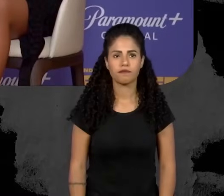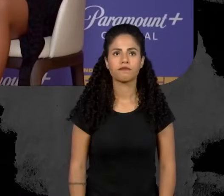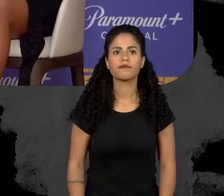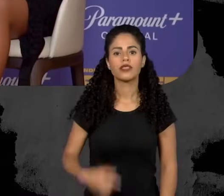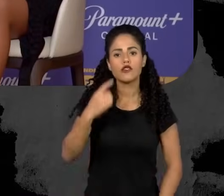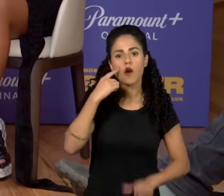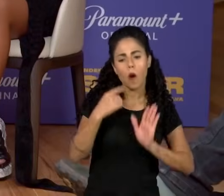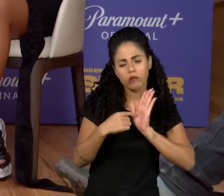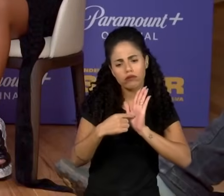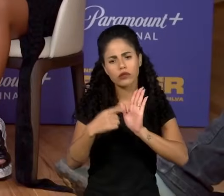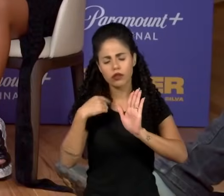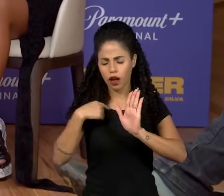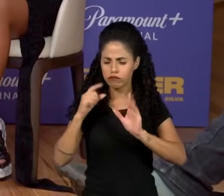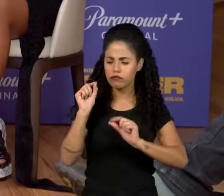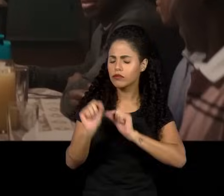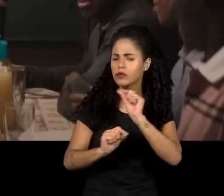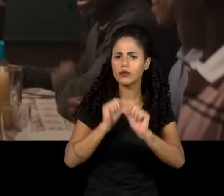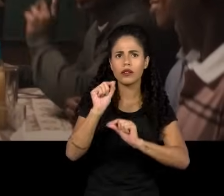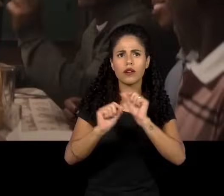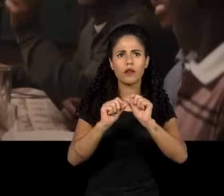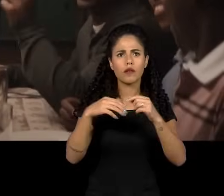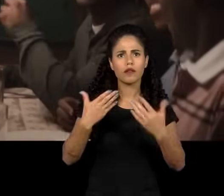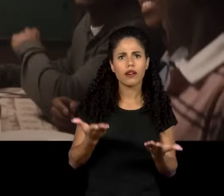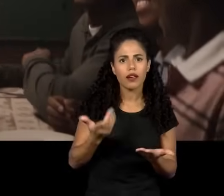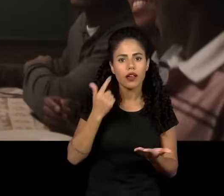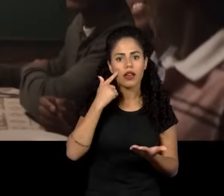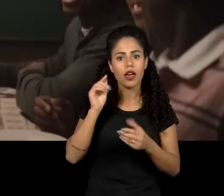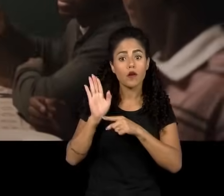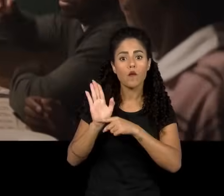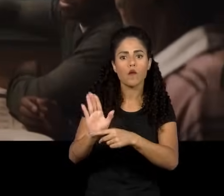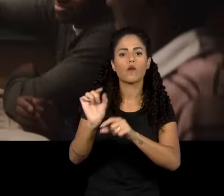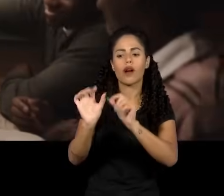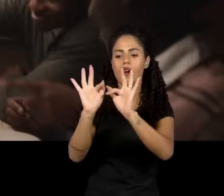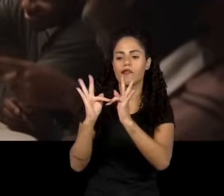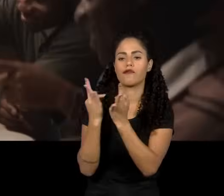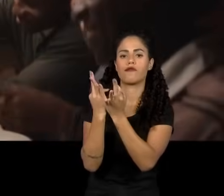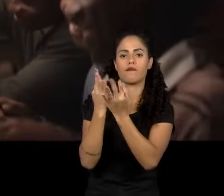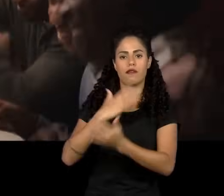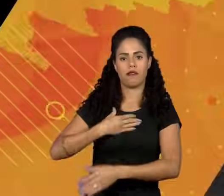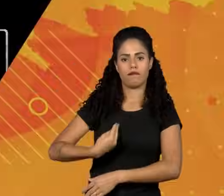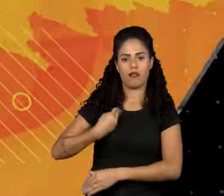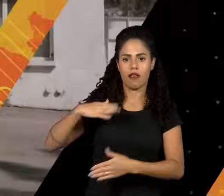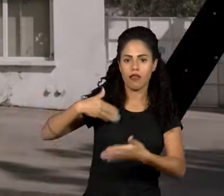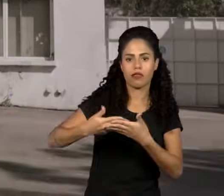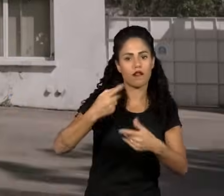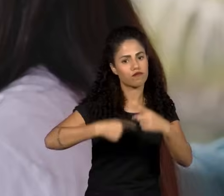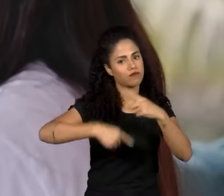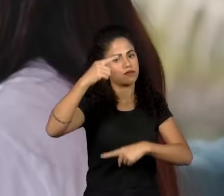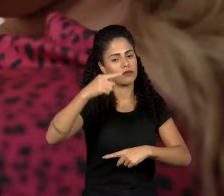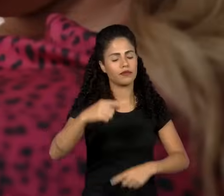mostrado e mostrar a base familiar que esse cara teve para chegar até lá.